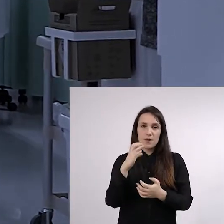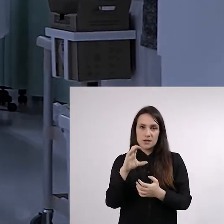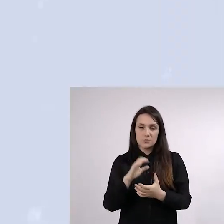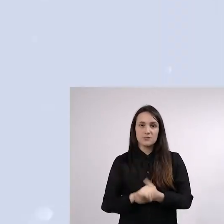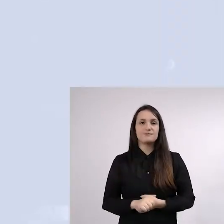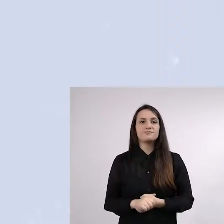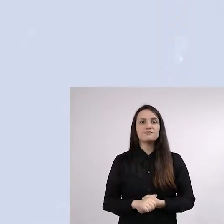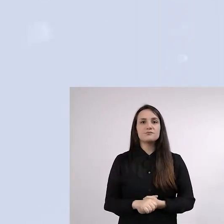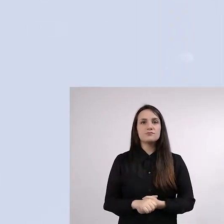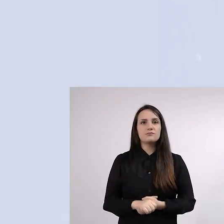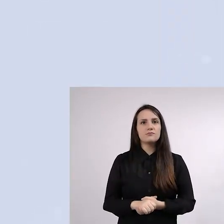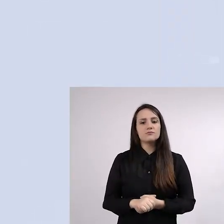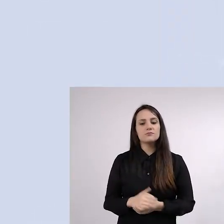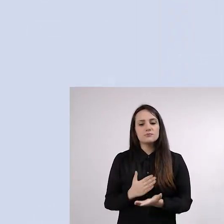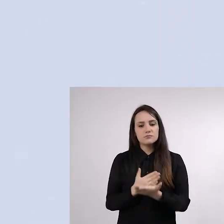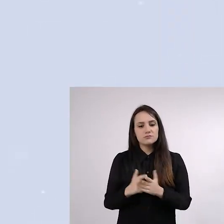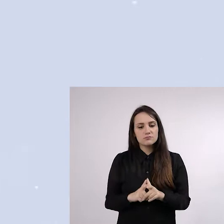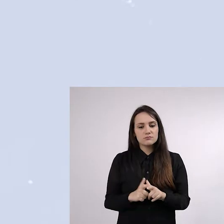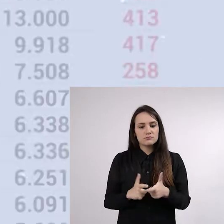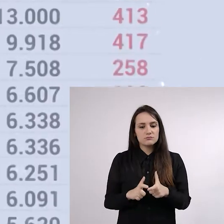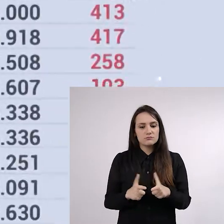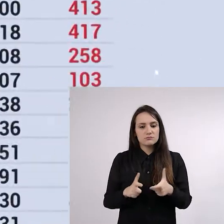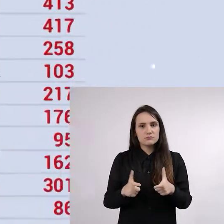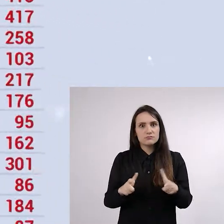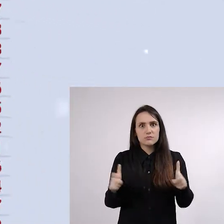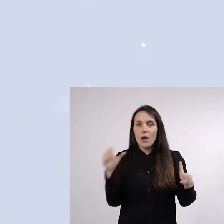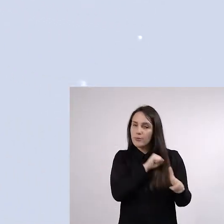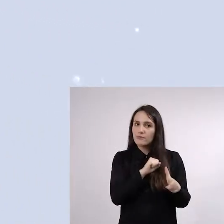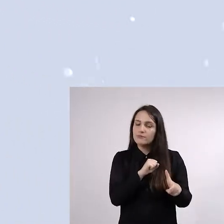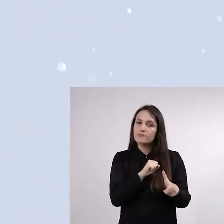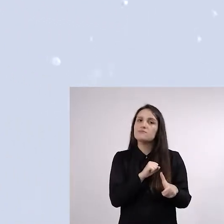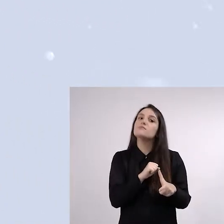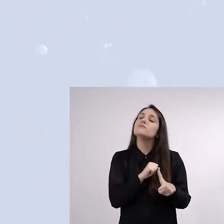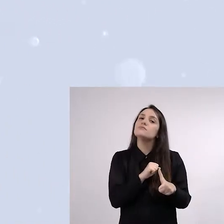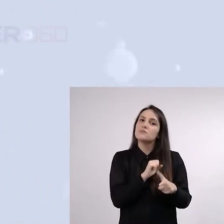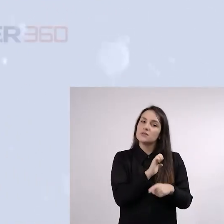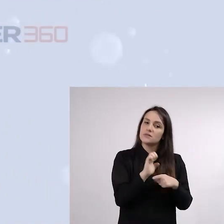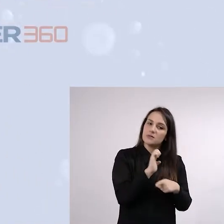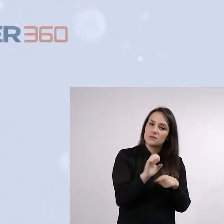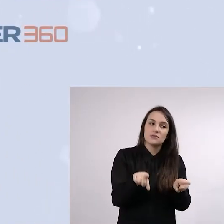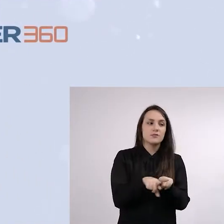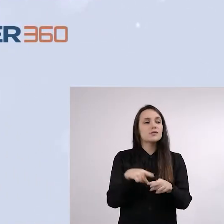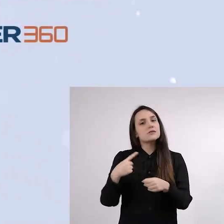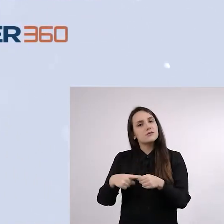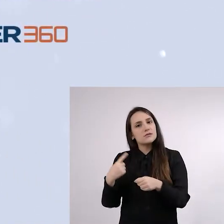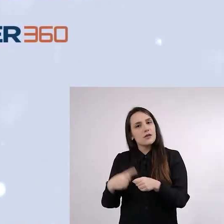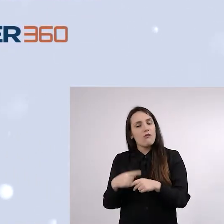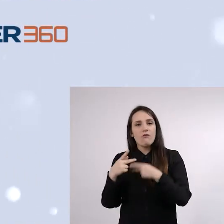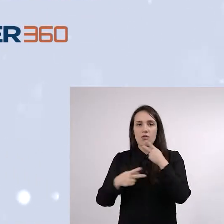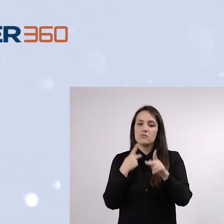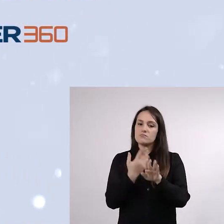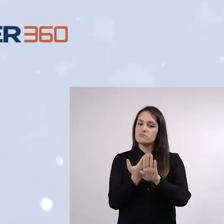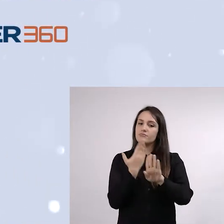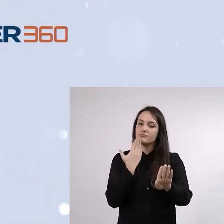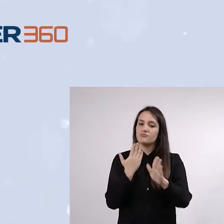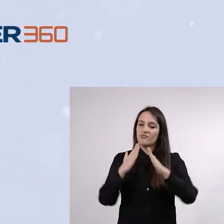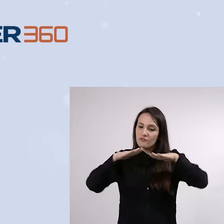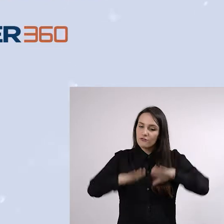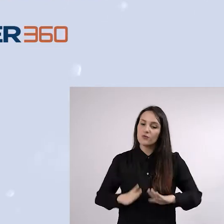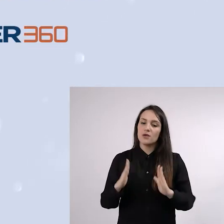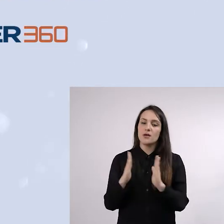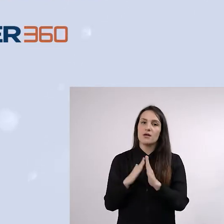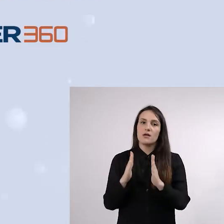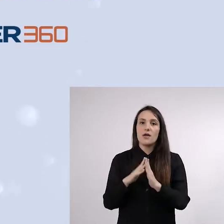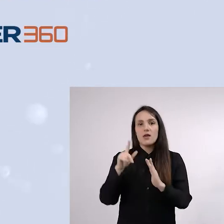março. Com o número de doentes aumentando de forma muito rápida, estados e municípios decretaram ações de distanciamento social